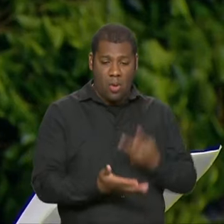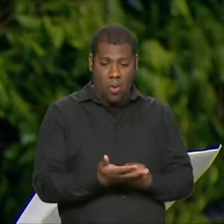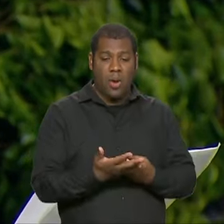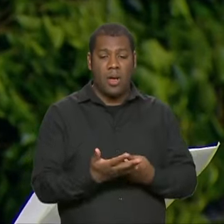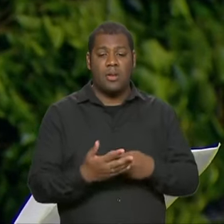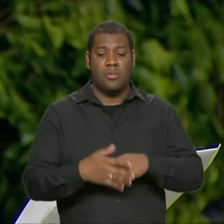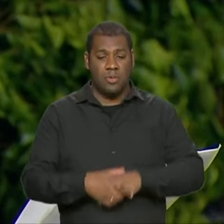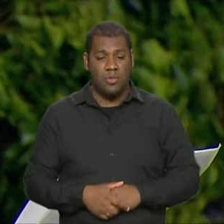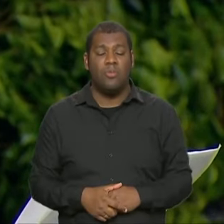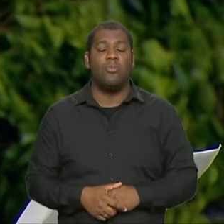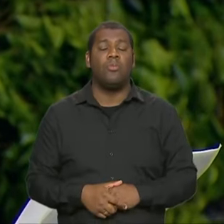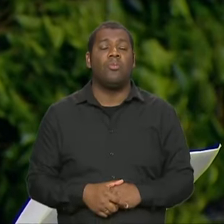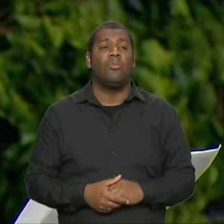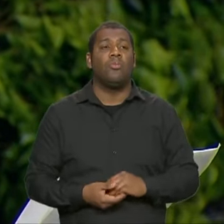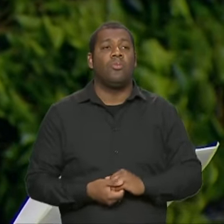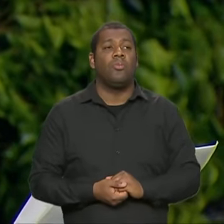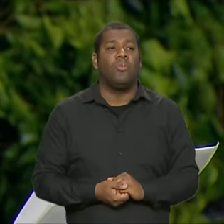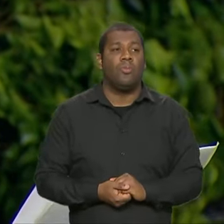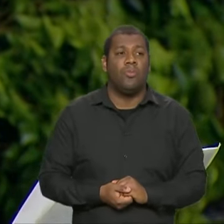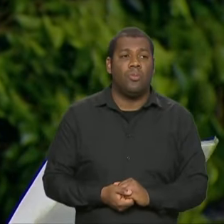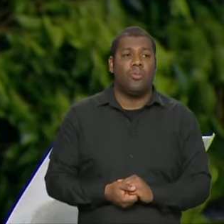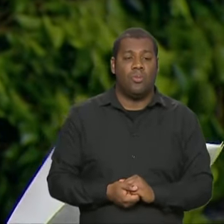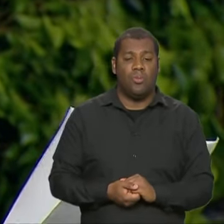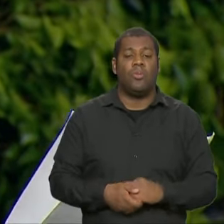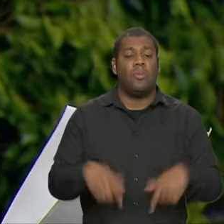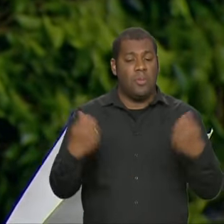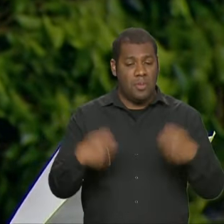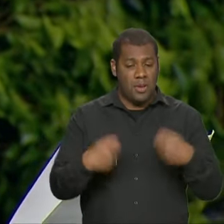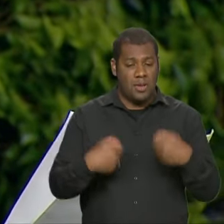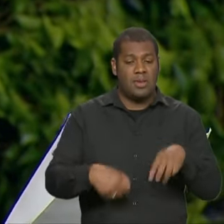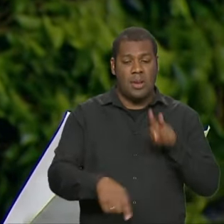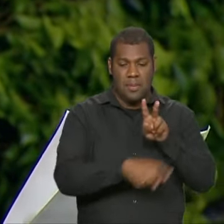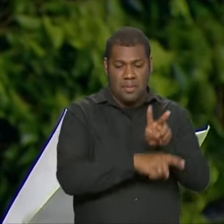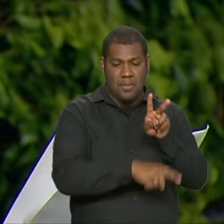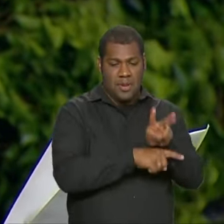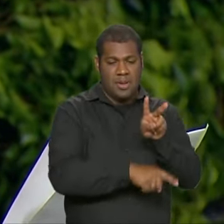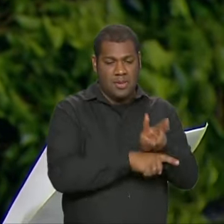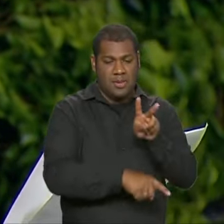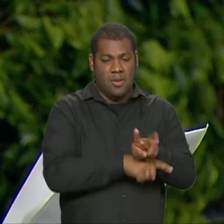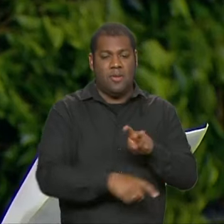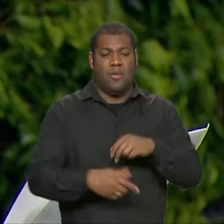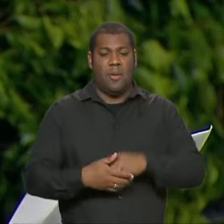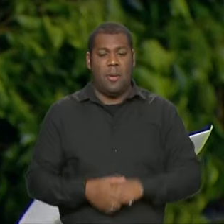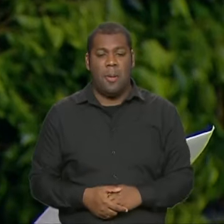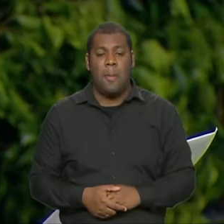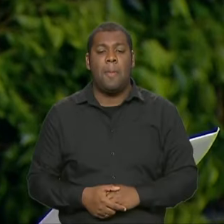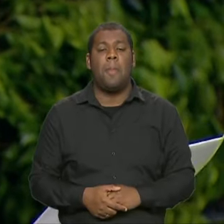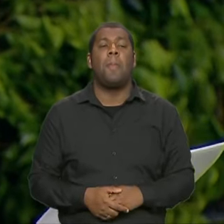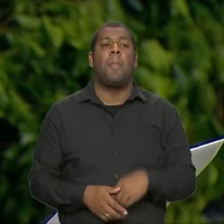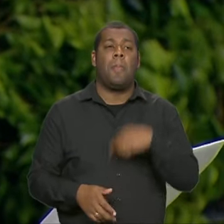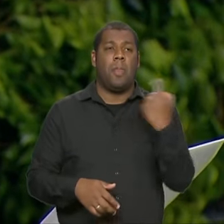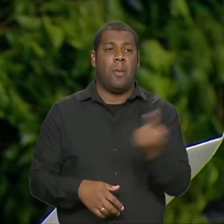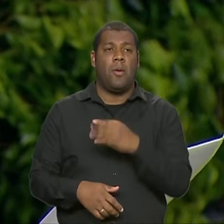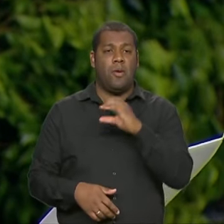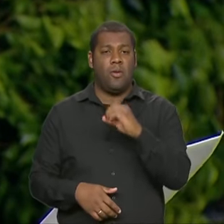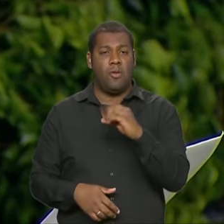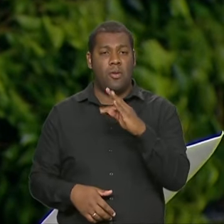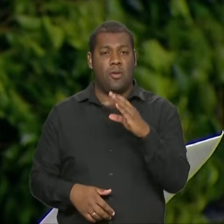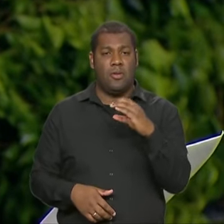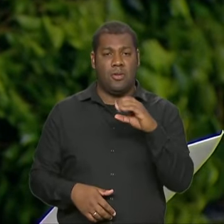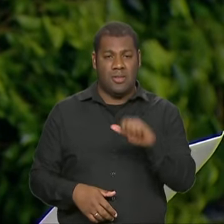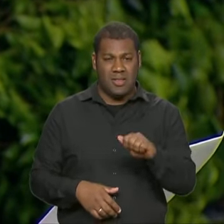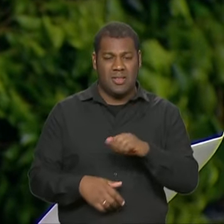trabalhamos no nível dos 8 países. Então, tudo isso deve ser preservado no mais alto nível. Nós, da OTCA, nos últimos